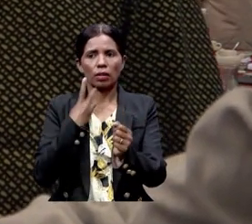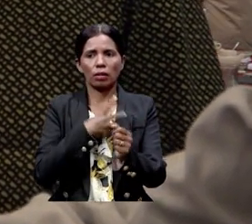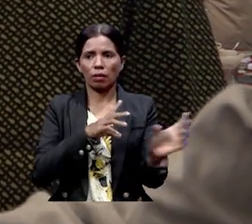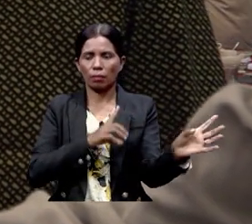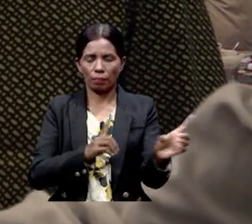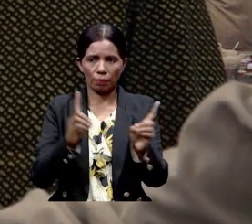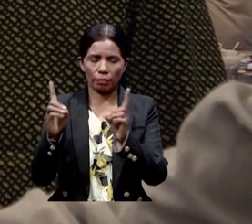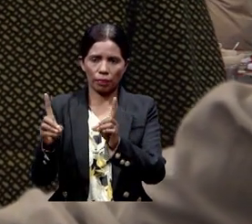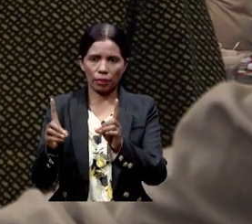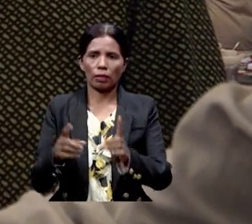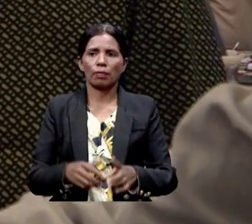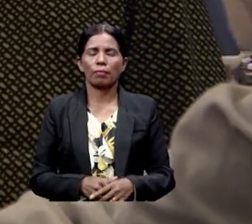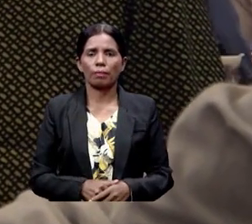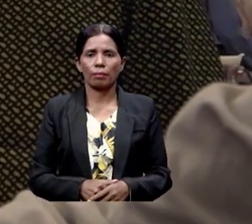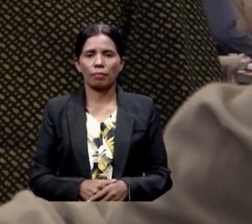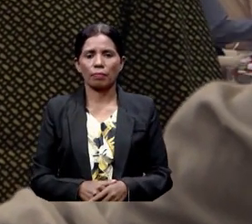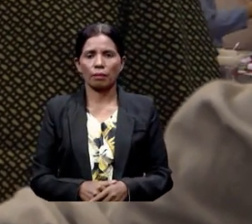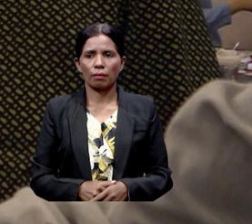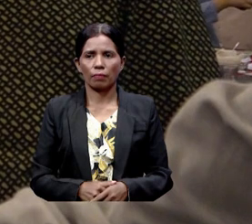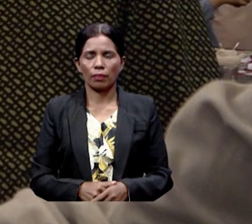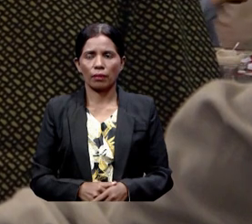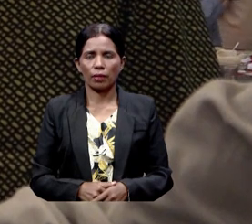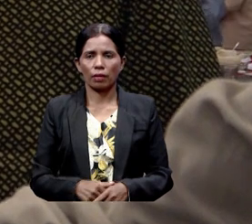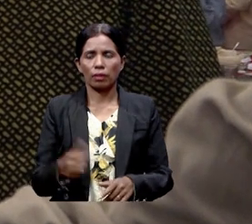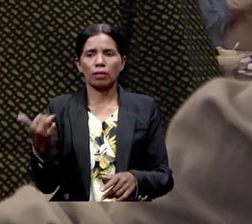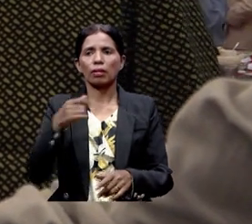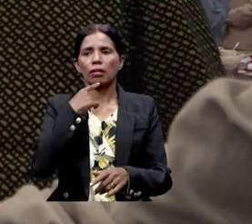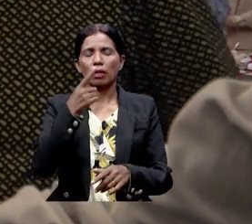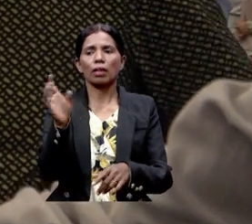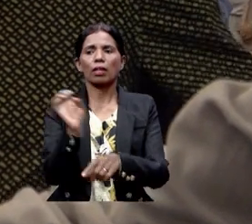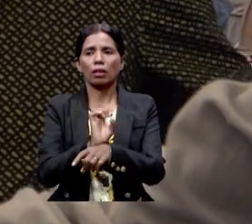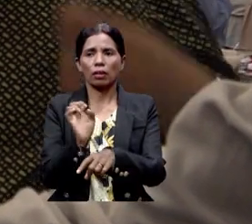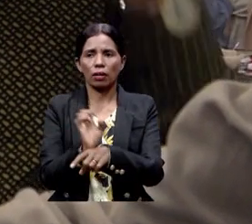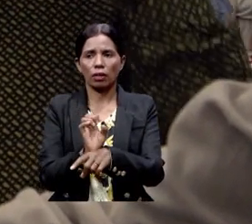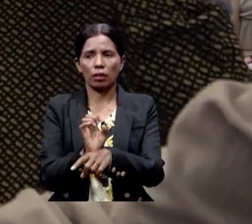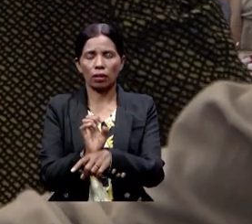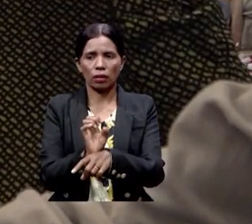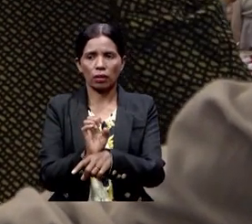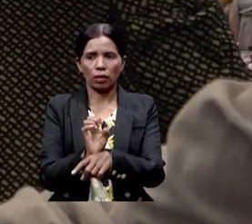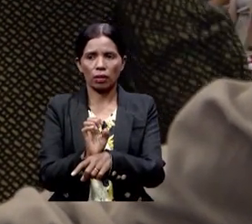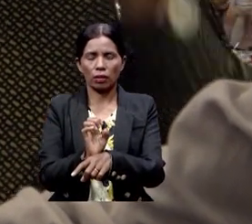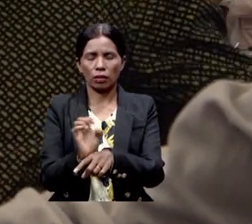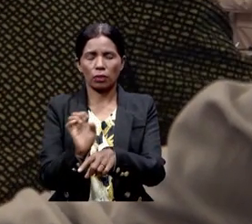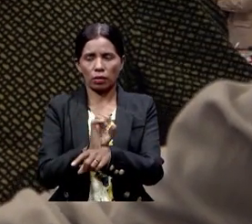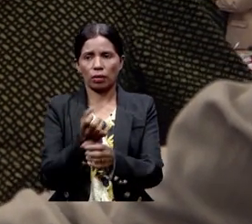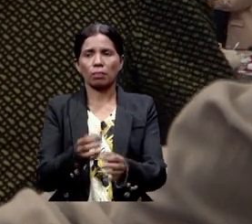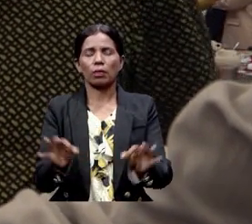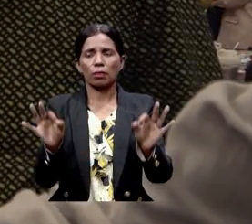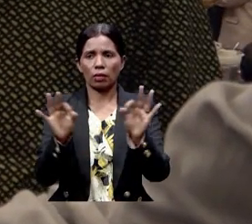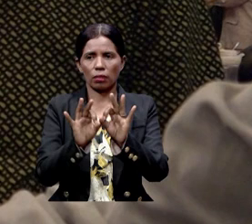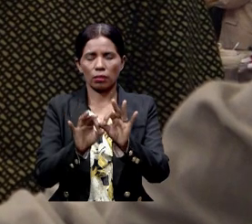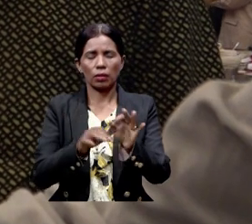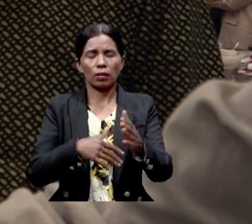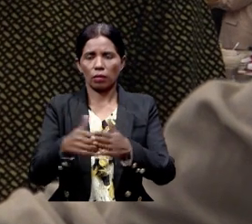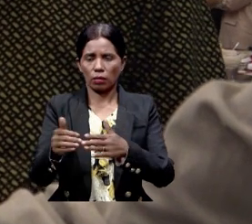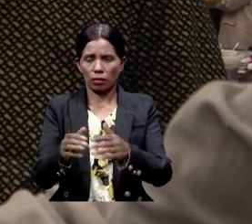implementa e boat né ser dia a economia né assunto economia né assunto iran bem mac complicado